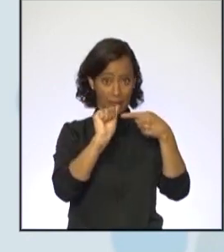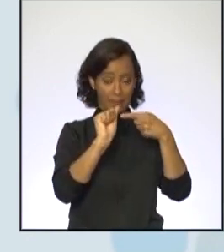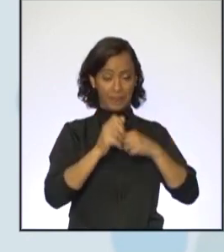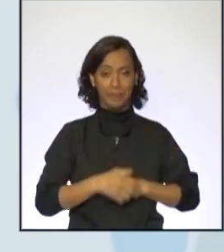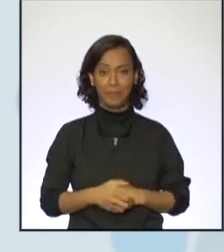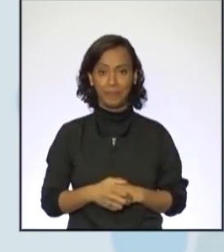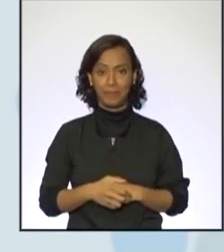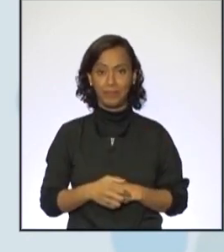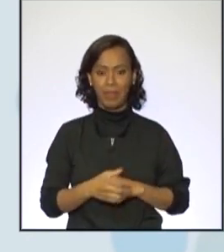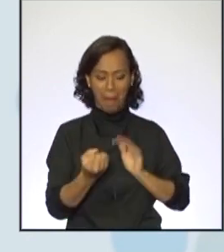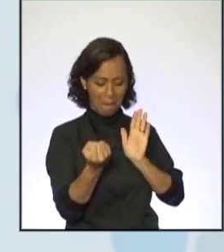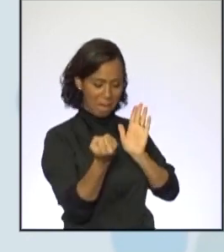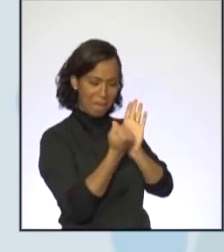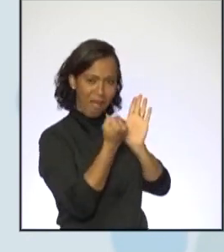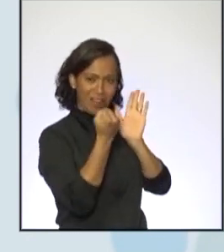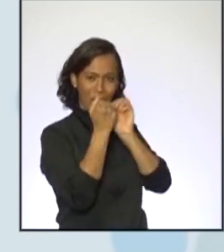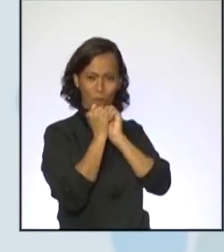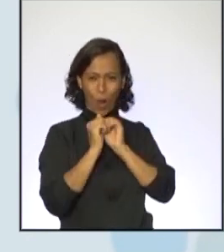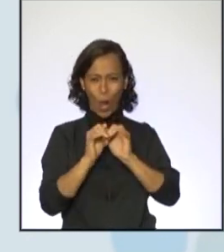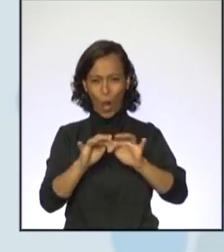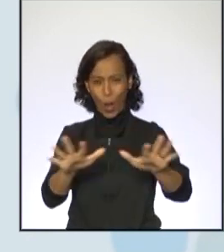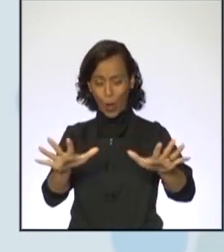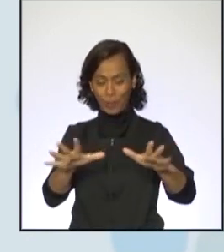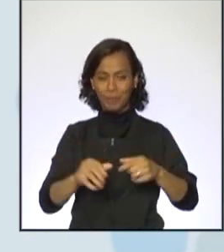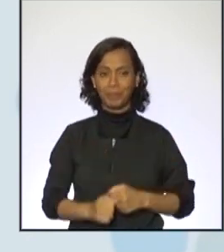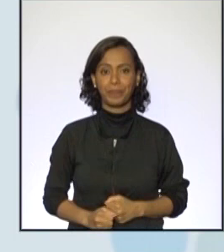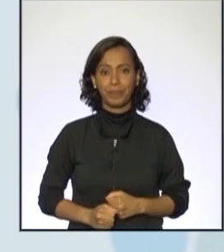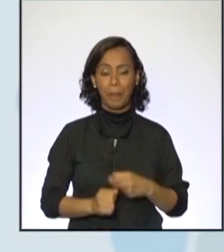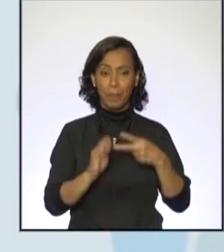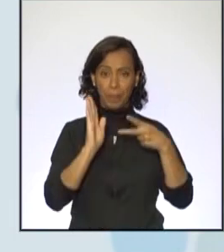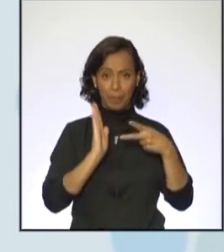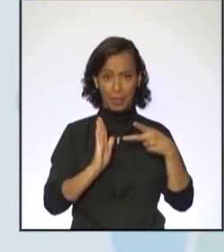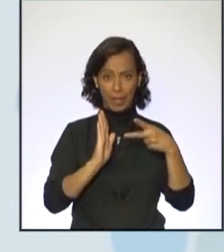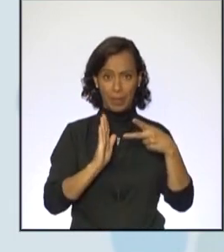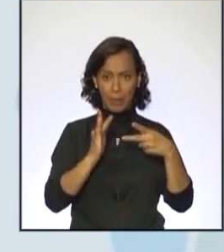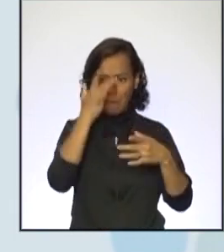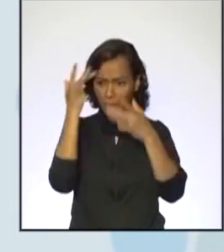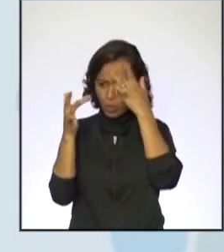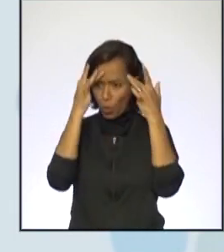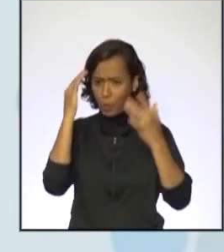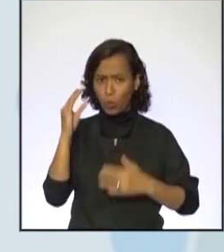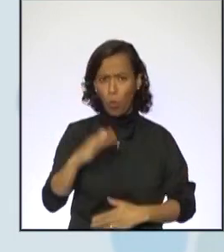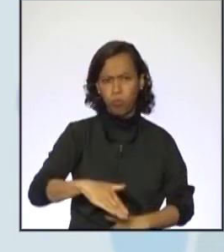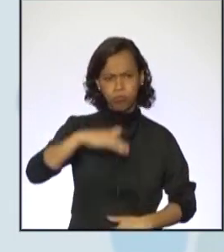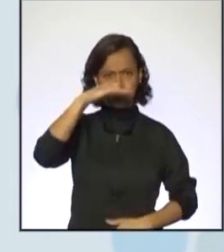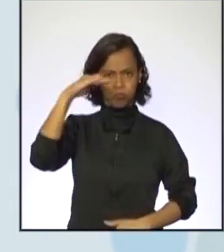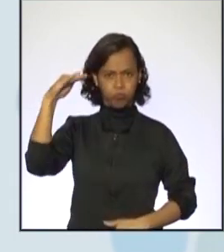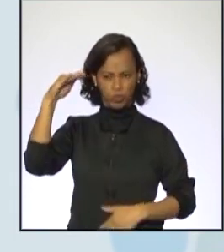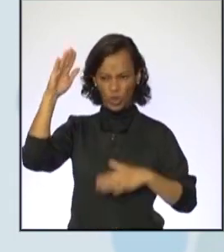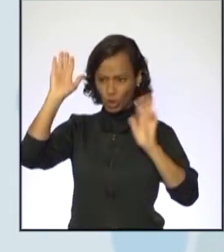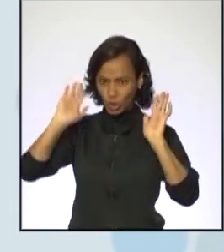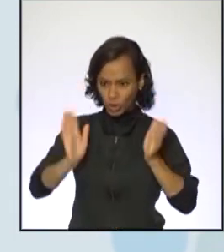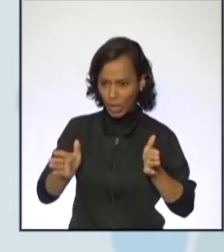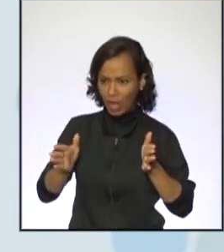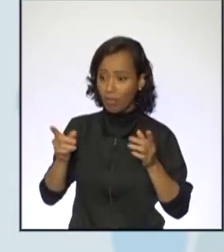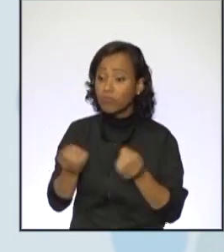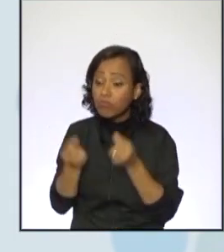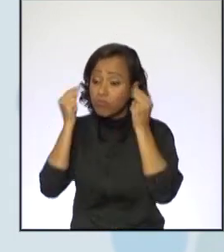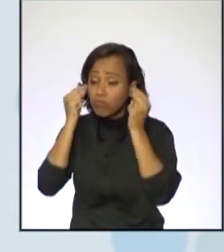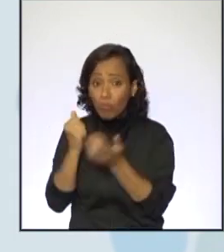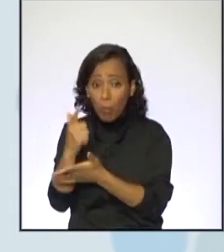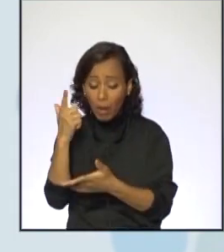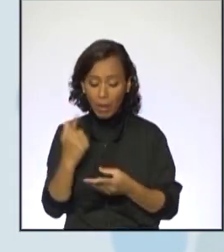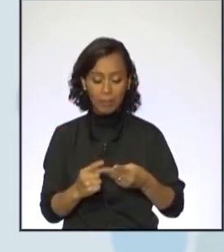promover uma marca de fone de ouvido. Letra B, estimular pessoas adultas a usarem fone. Letra